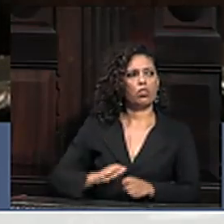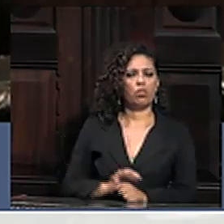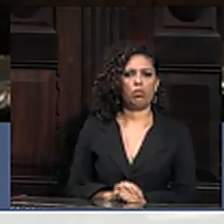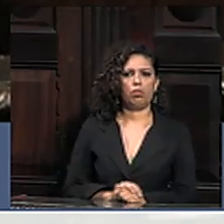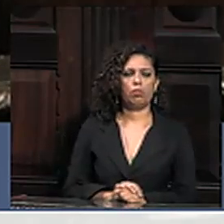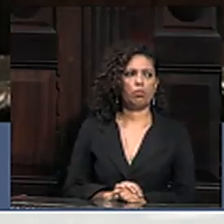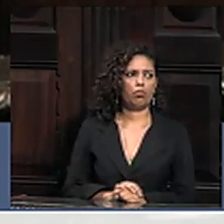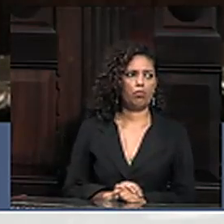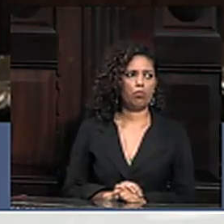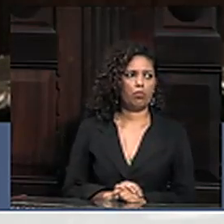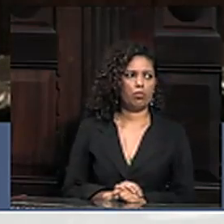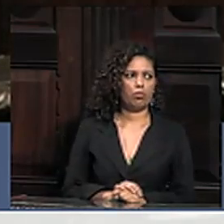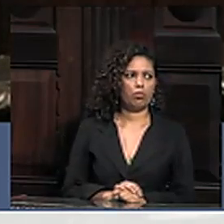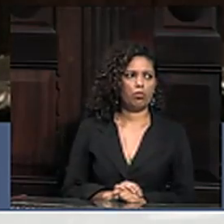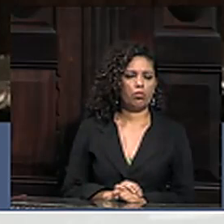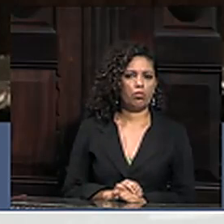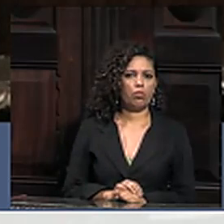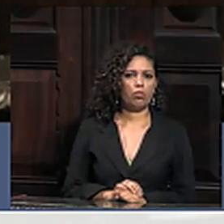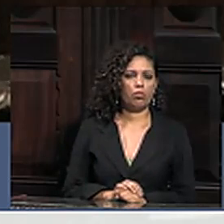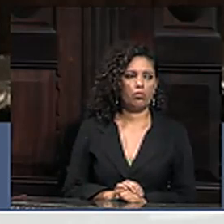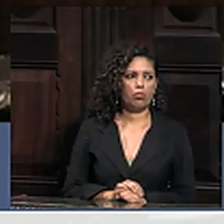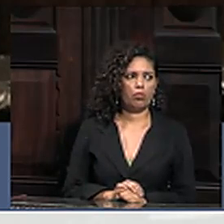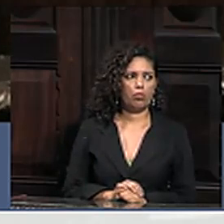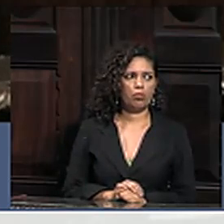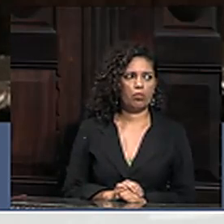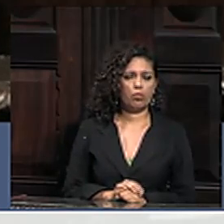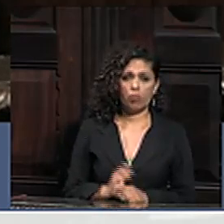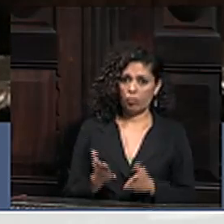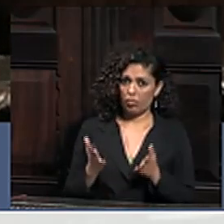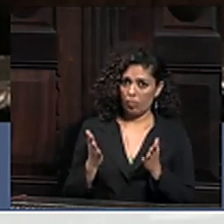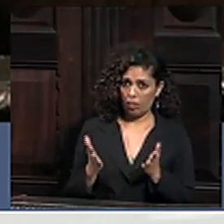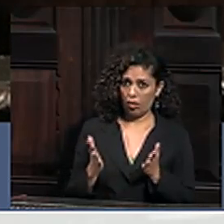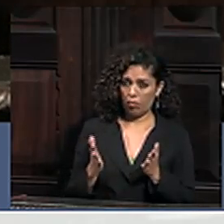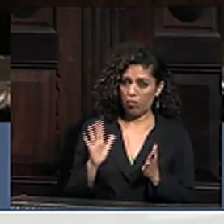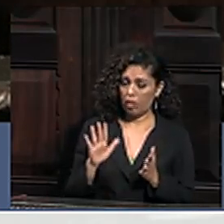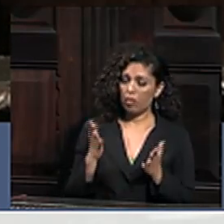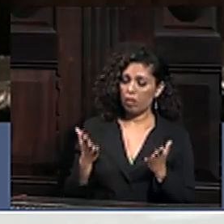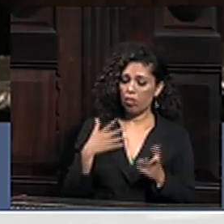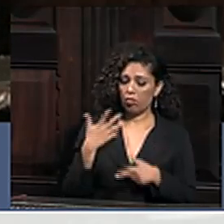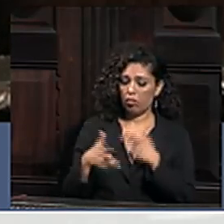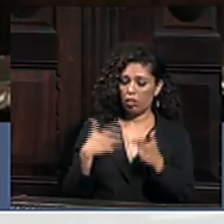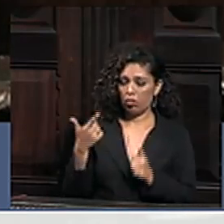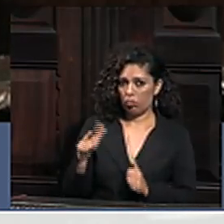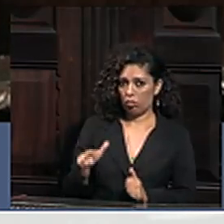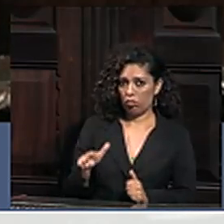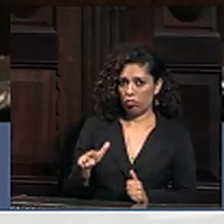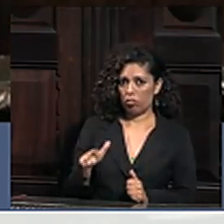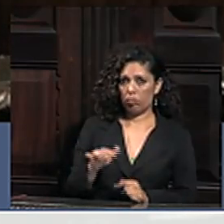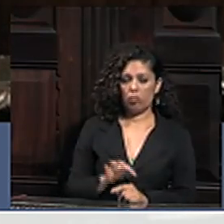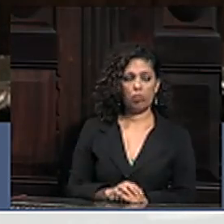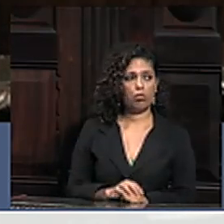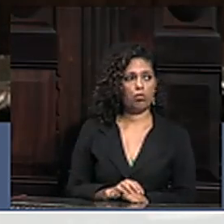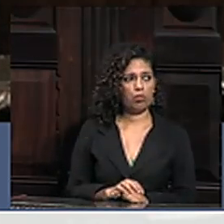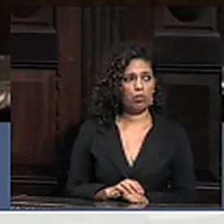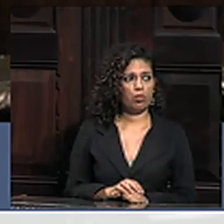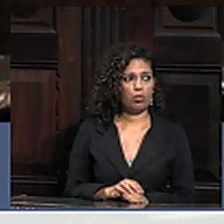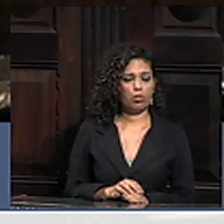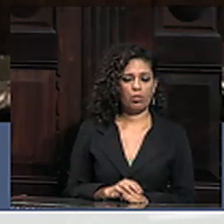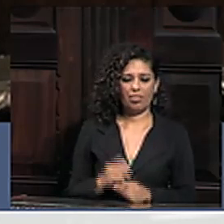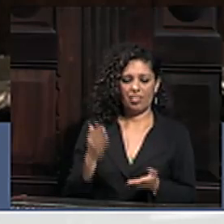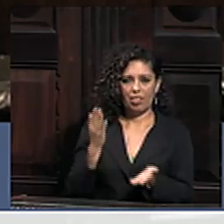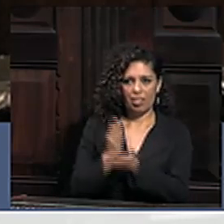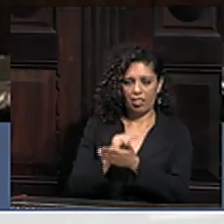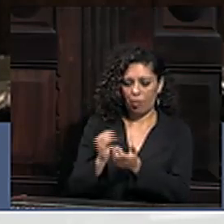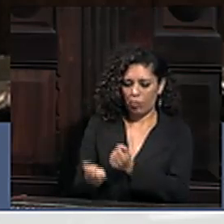nenhuma tergiversação. O que quero, porém, ressaltar é que o combate à